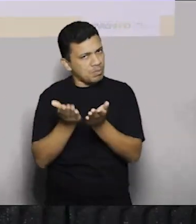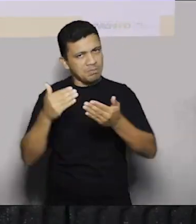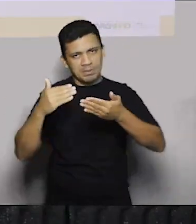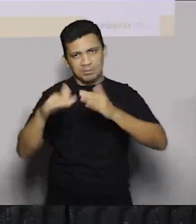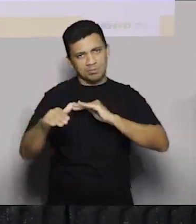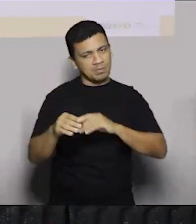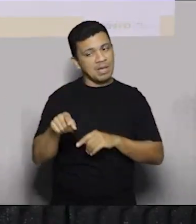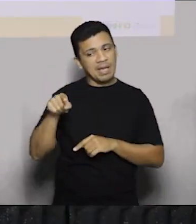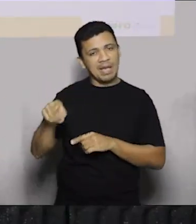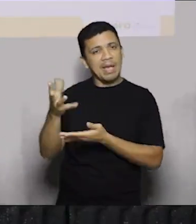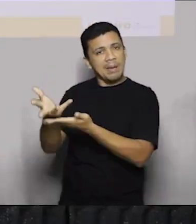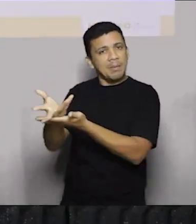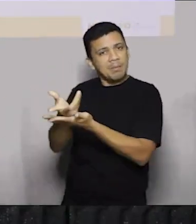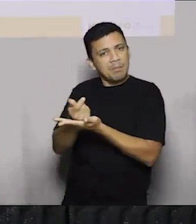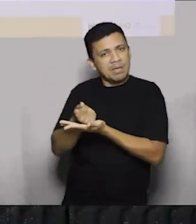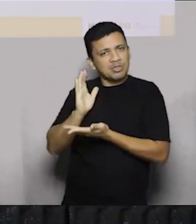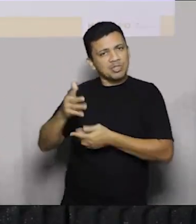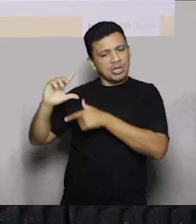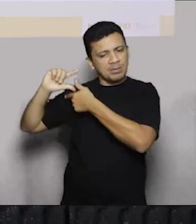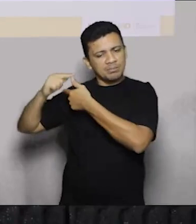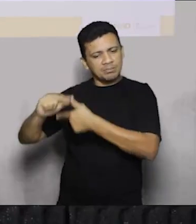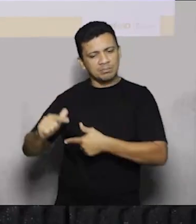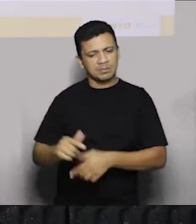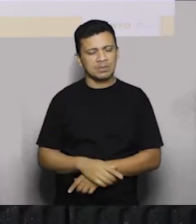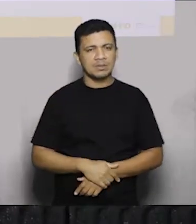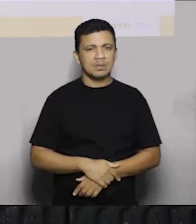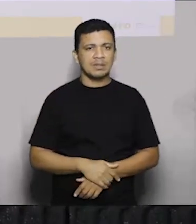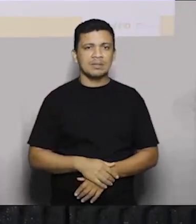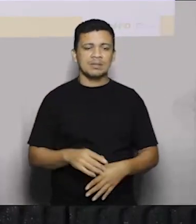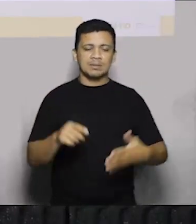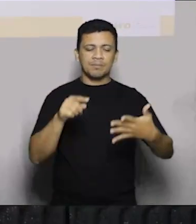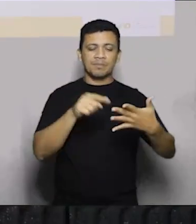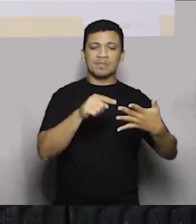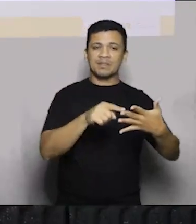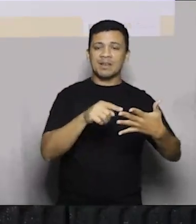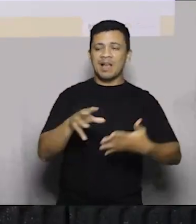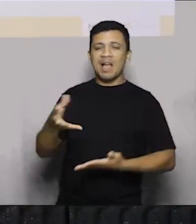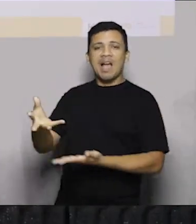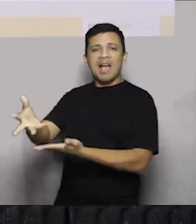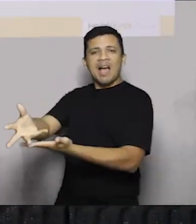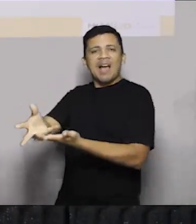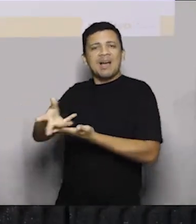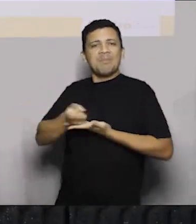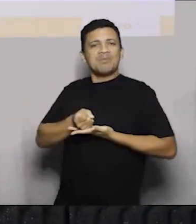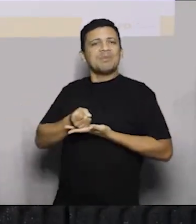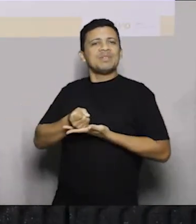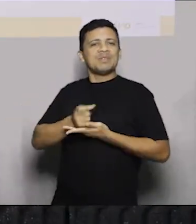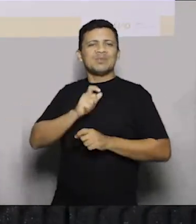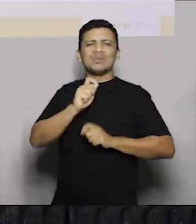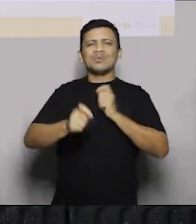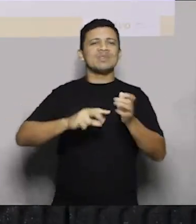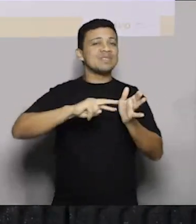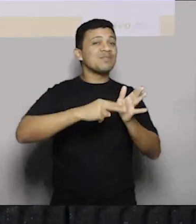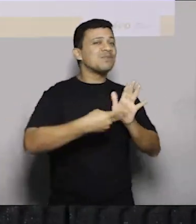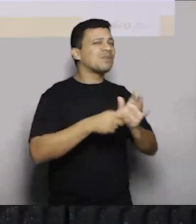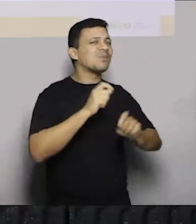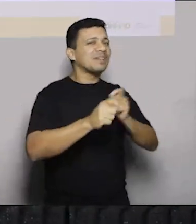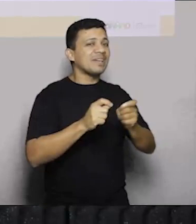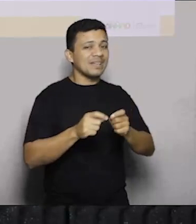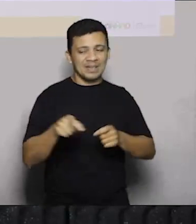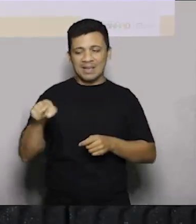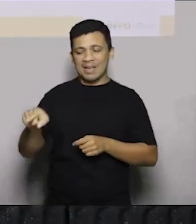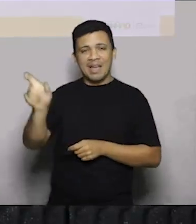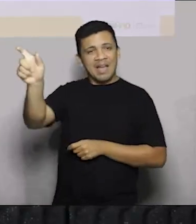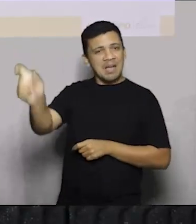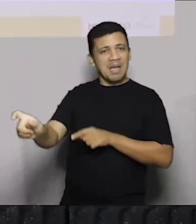de práticas já tradicionais. Letra C. A apropriação, o que significa apropriar-se? Tomar para